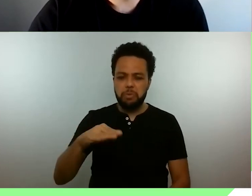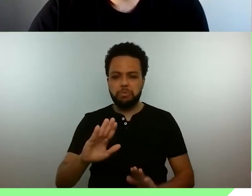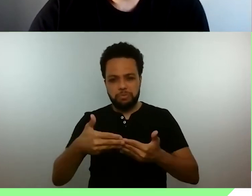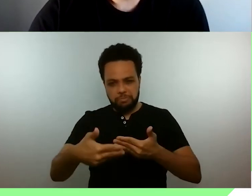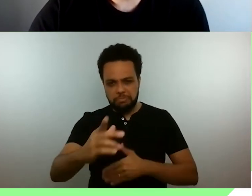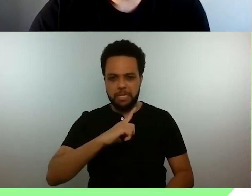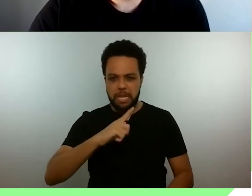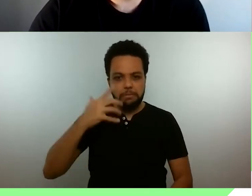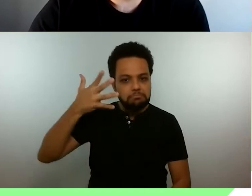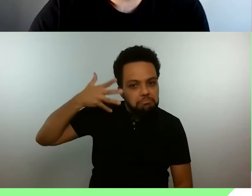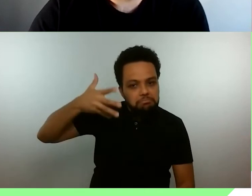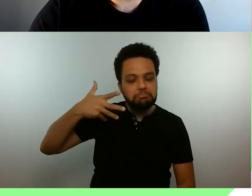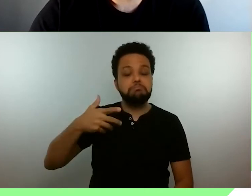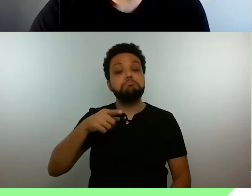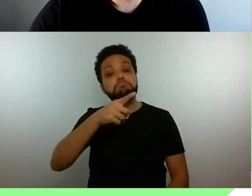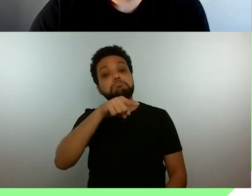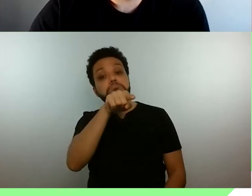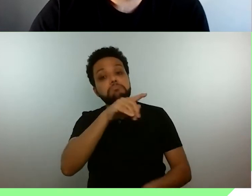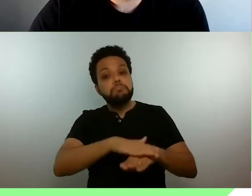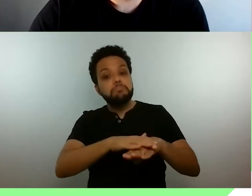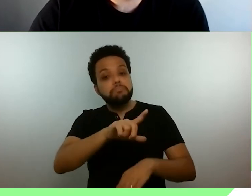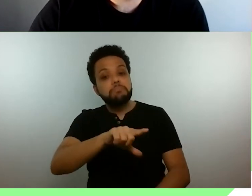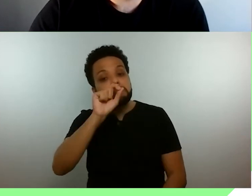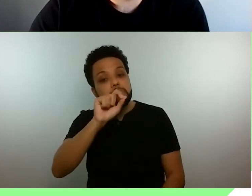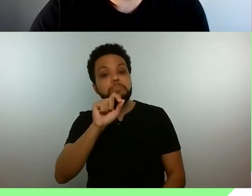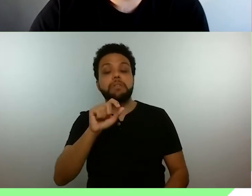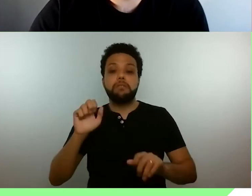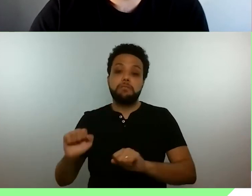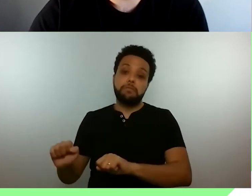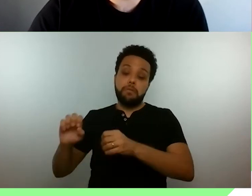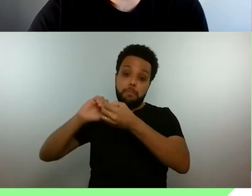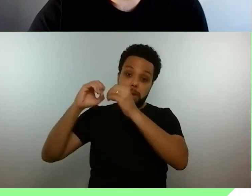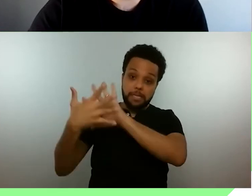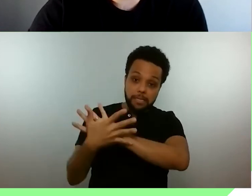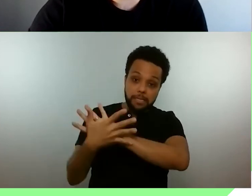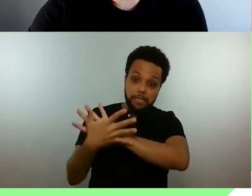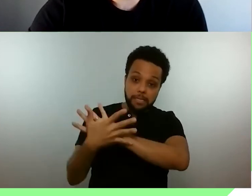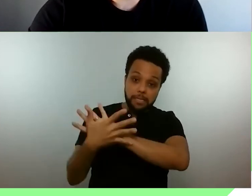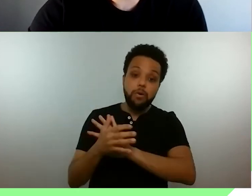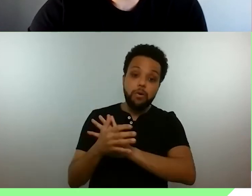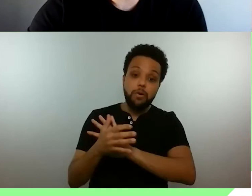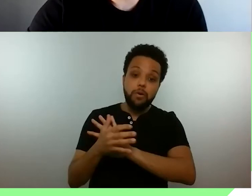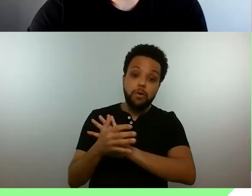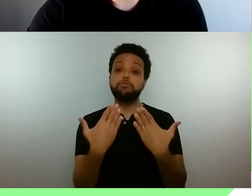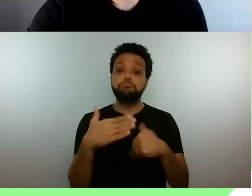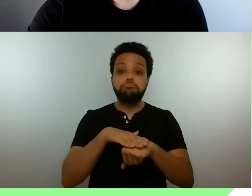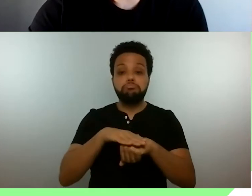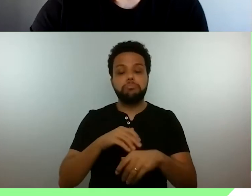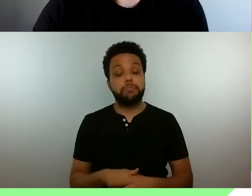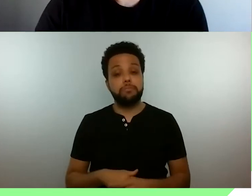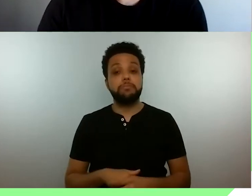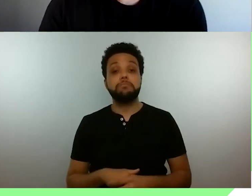ainda. Você prefere fazer aquela apresentação? A gente segue aqui nessa conversa. Vamos